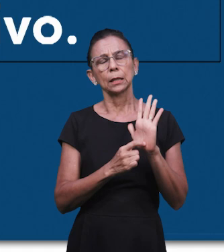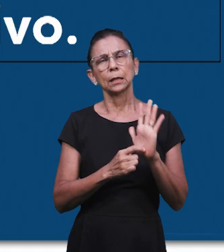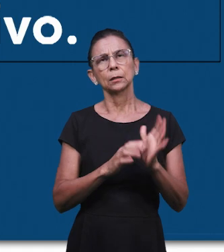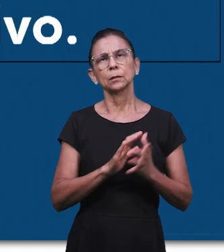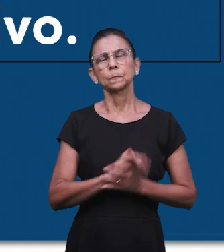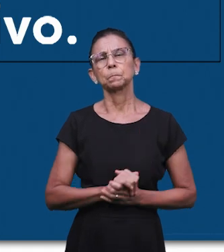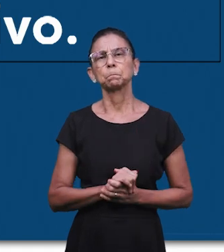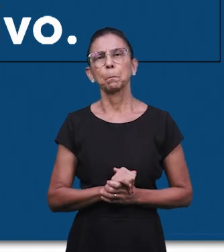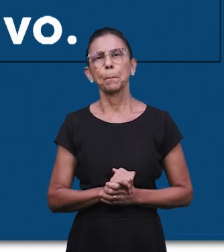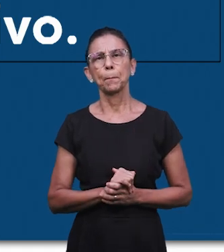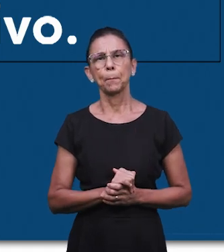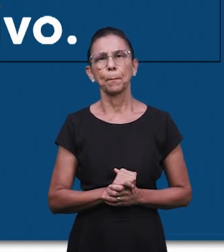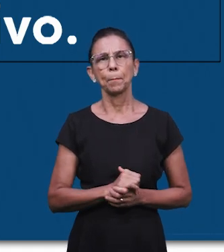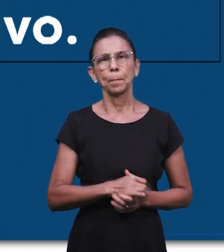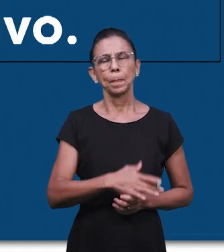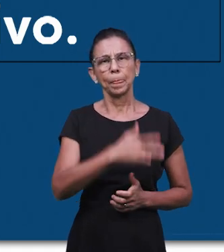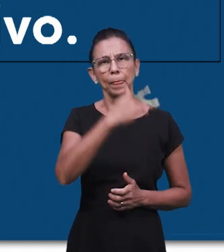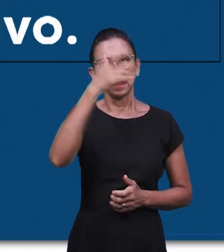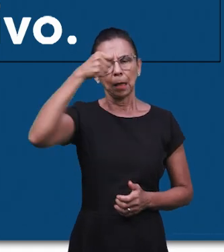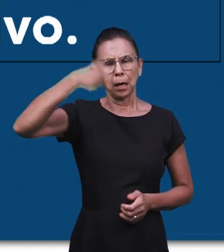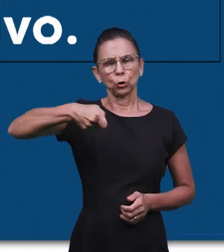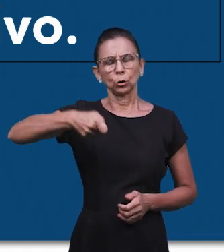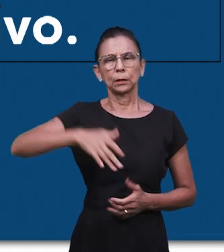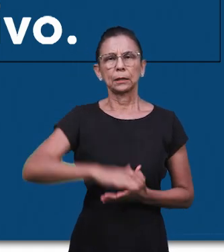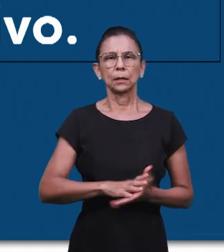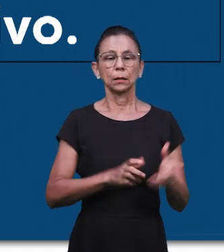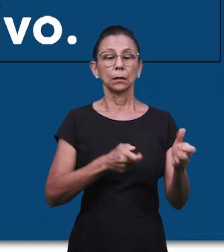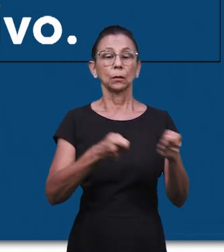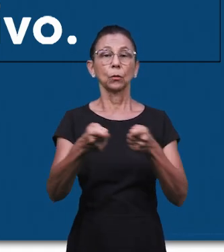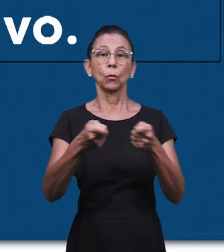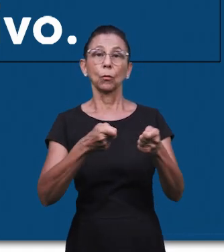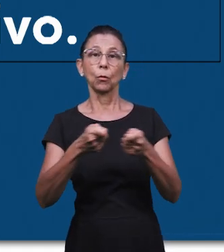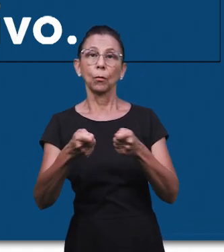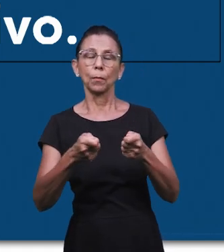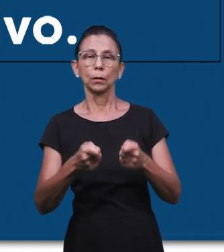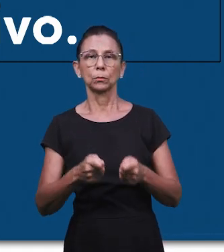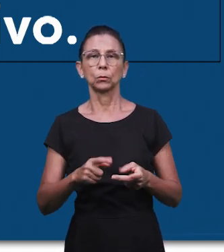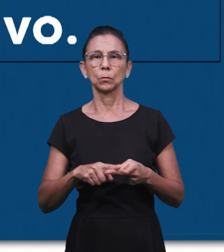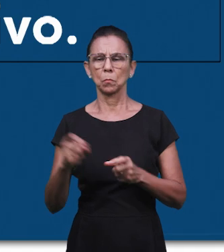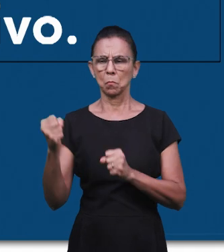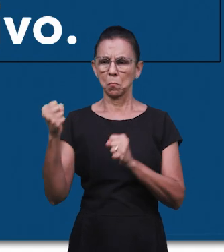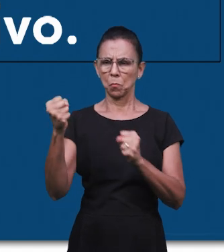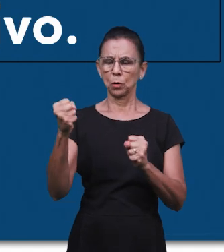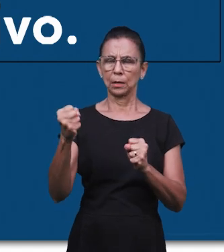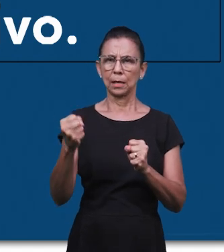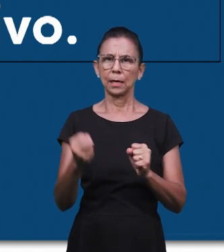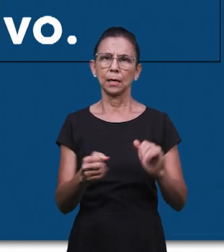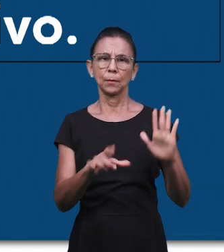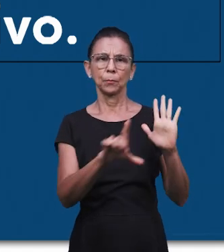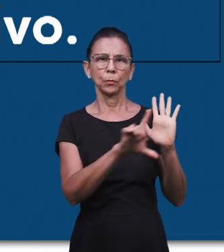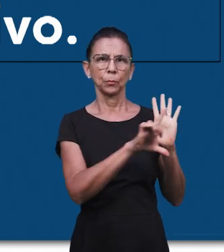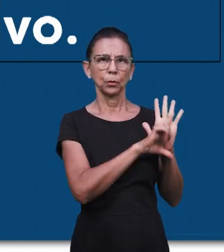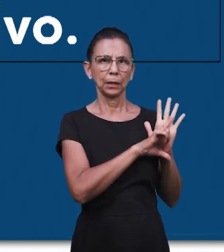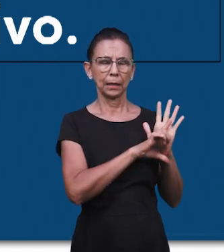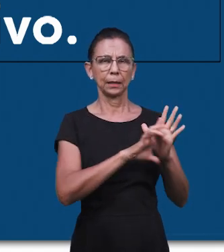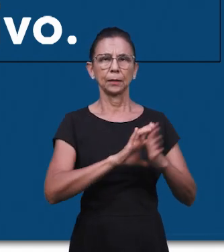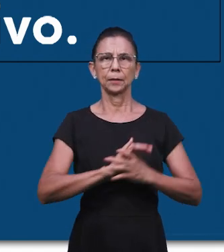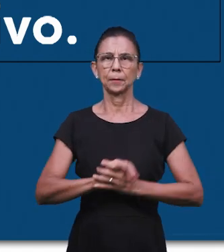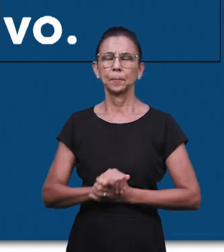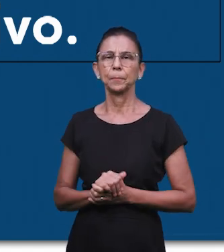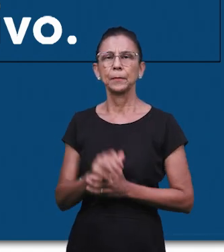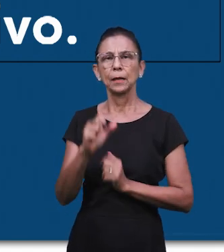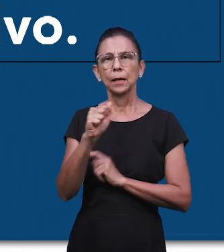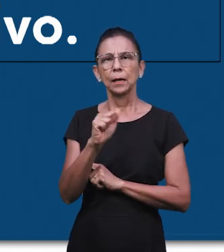significa comando, poder, quem possui um poder dado por lei. E autoritarismo é um excesso